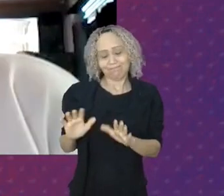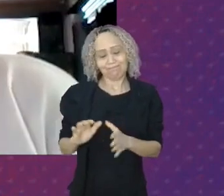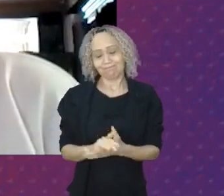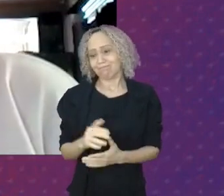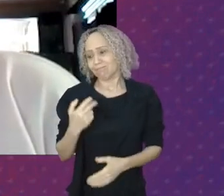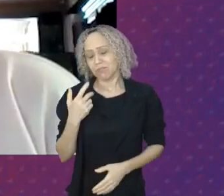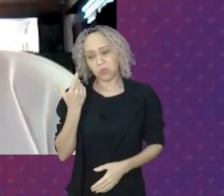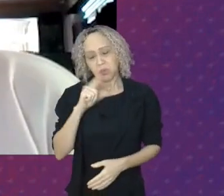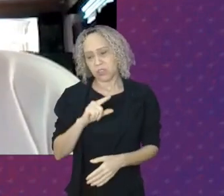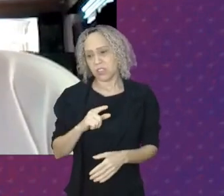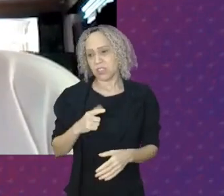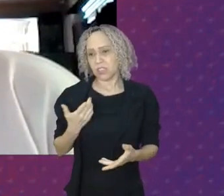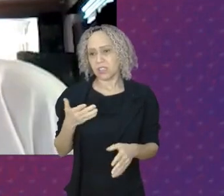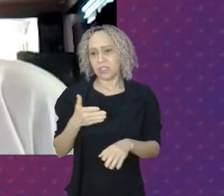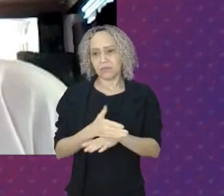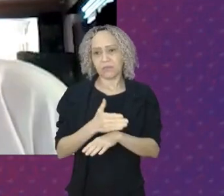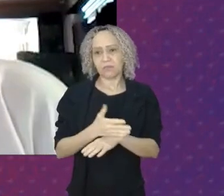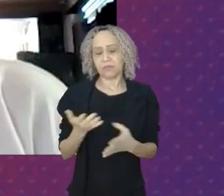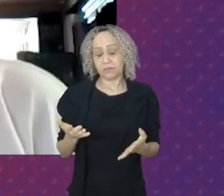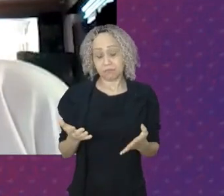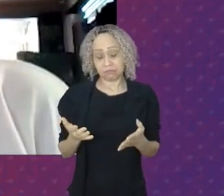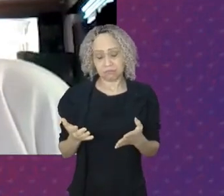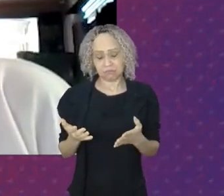saúde de uma forma humanizada,